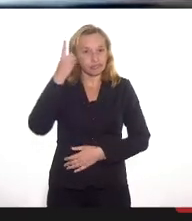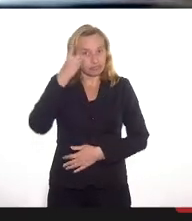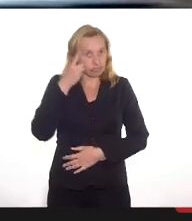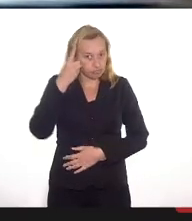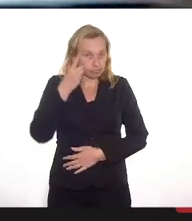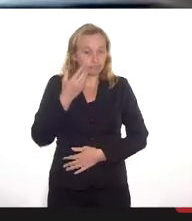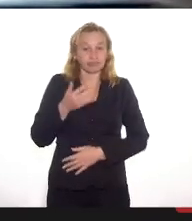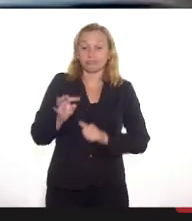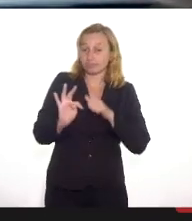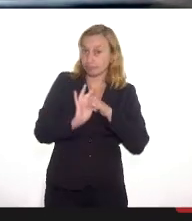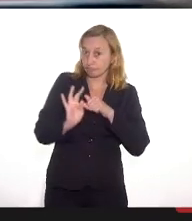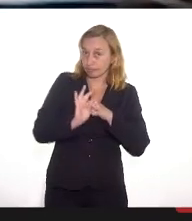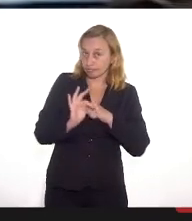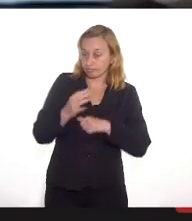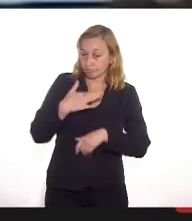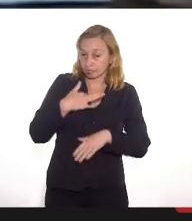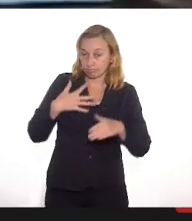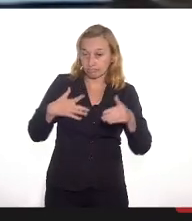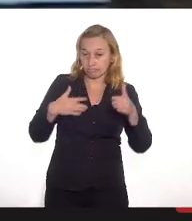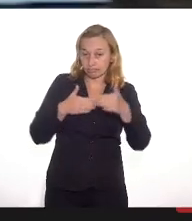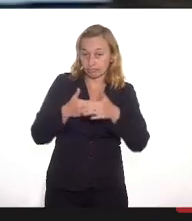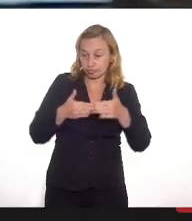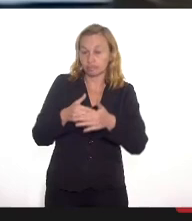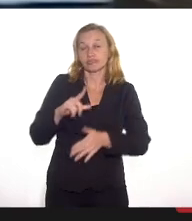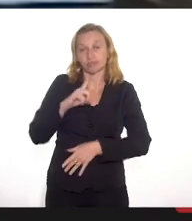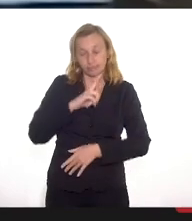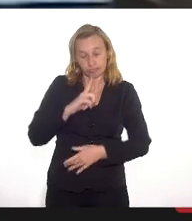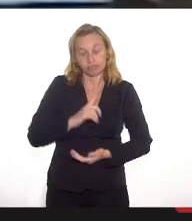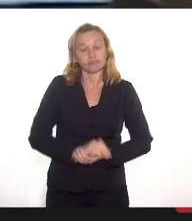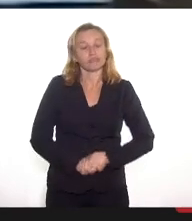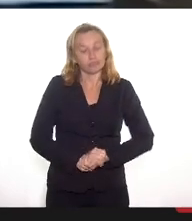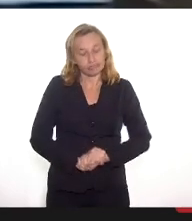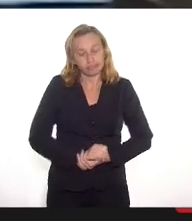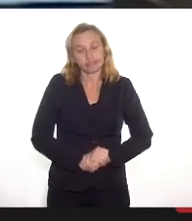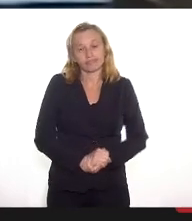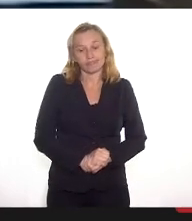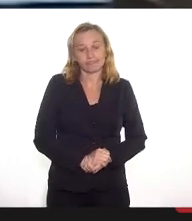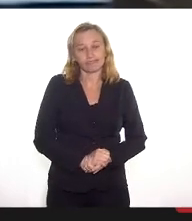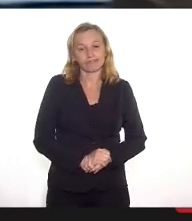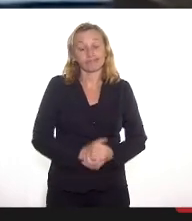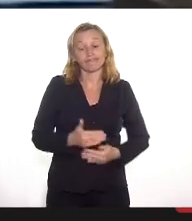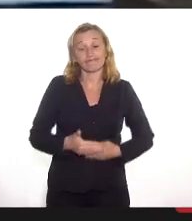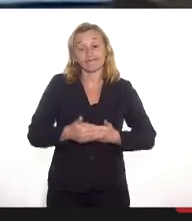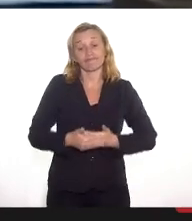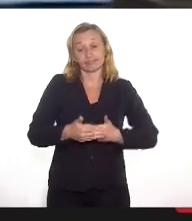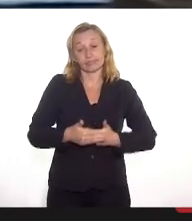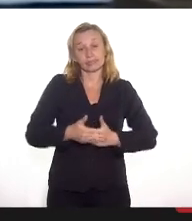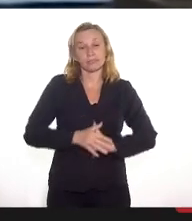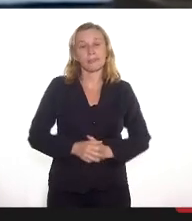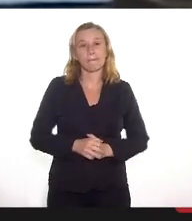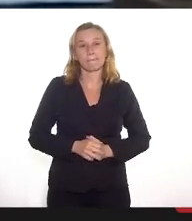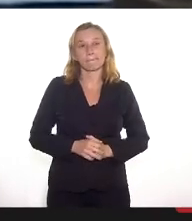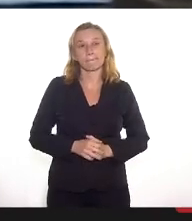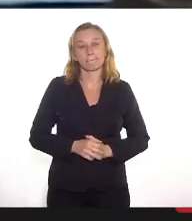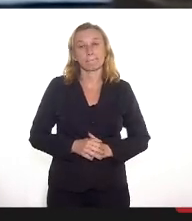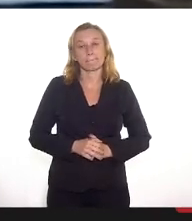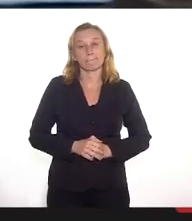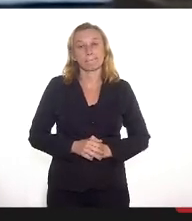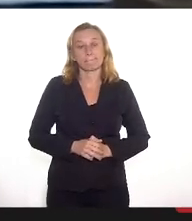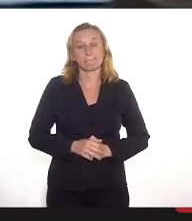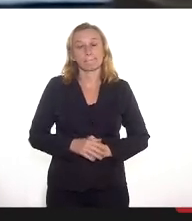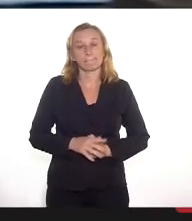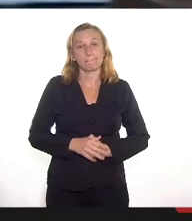enquanto técnico é uma limitação que eu tenho é da gente a vão sabe qualquer outra forma